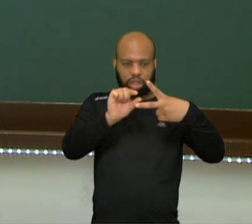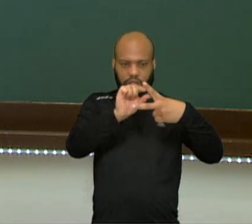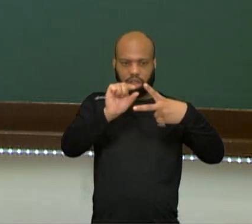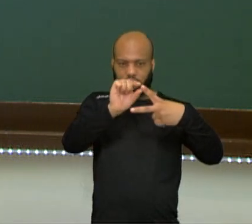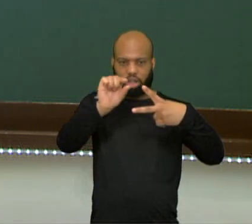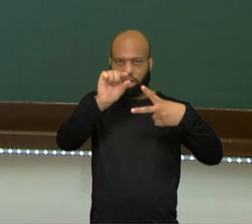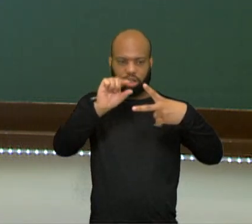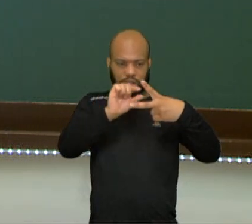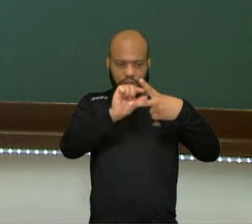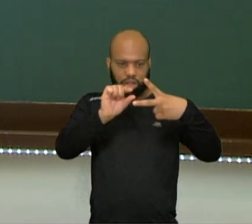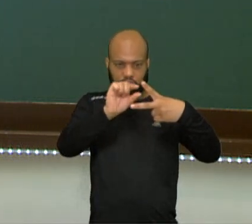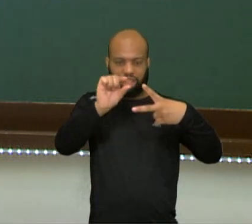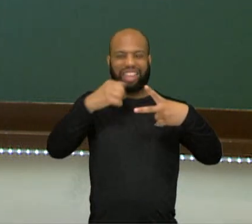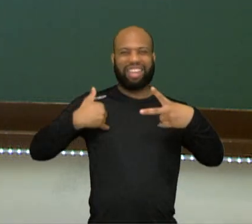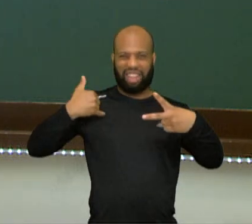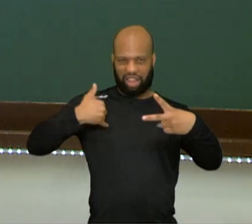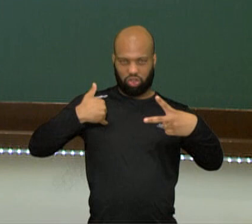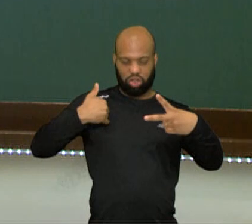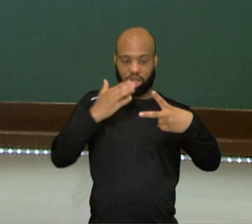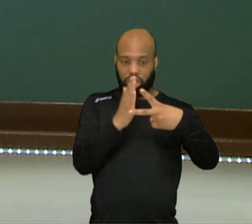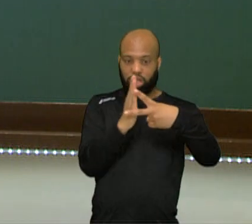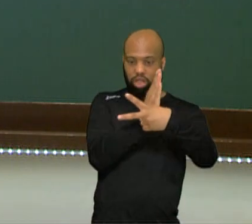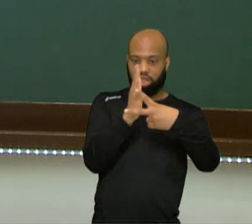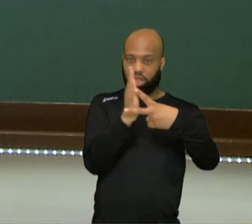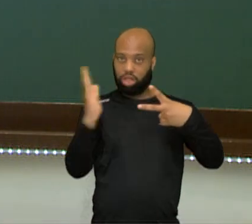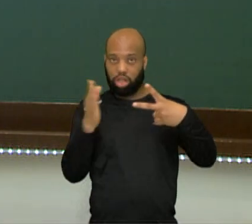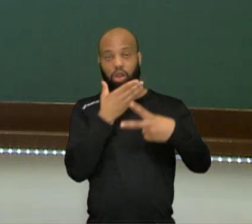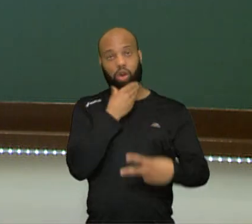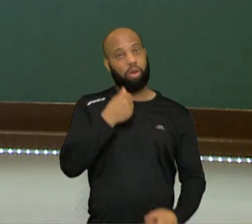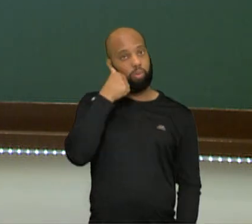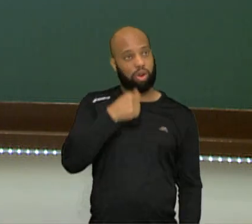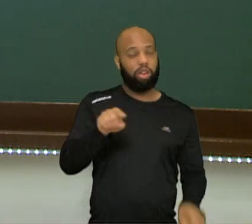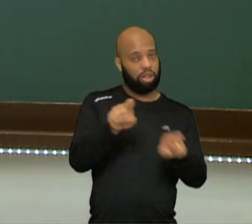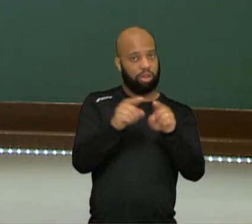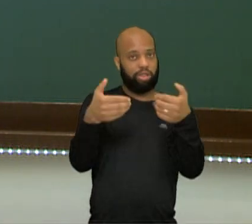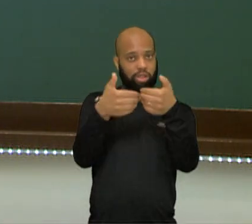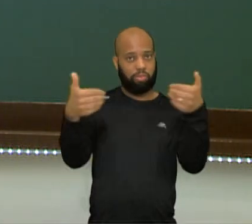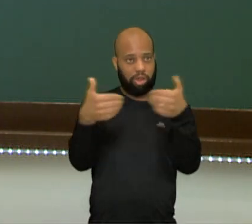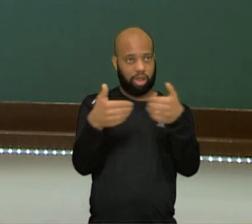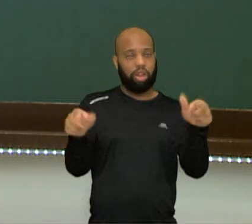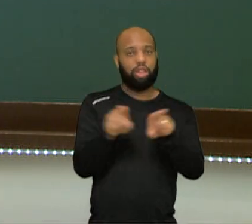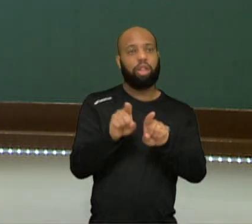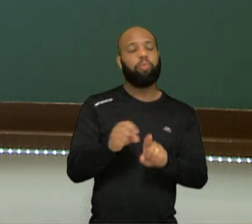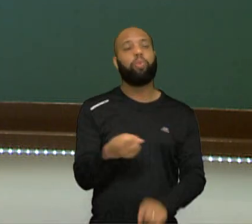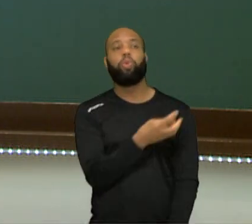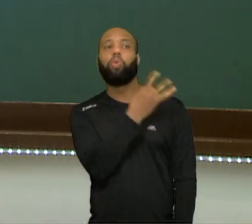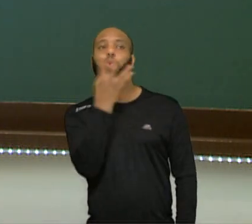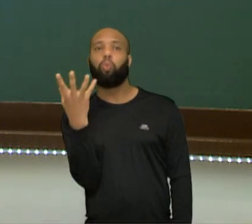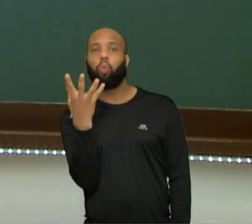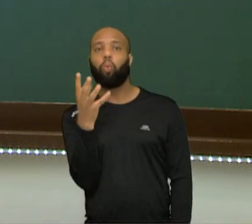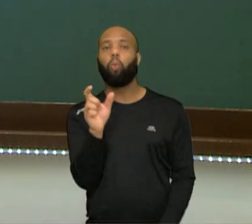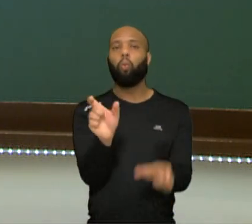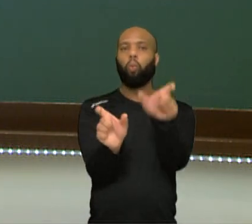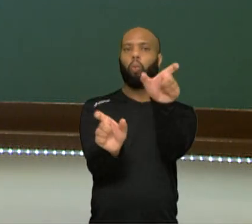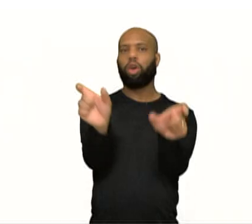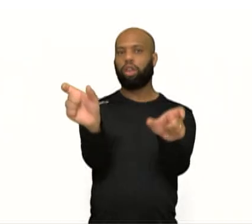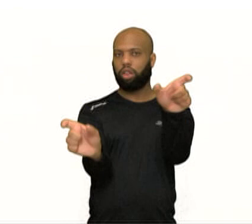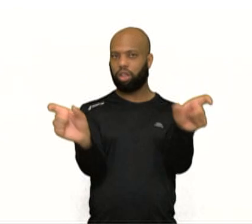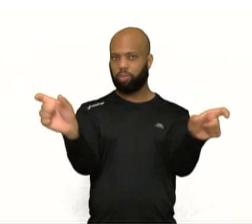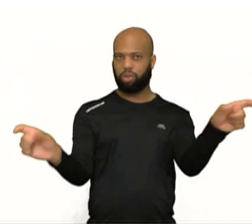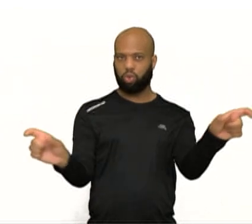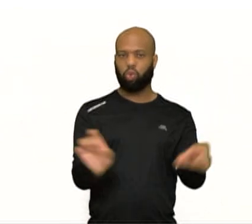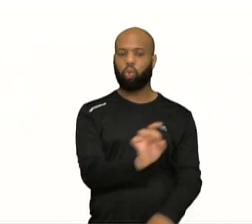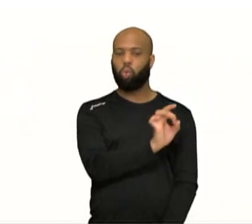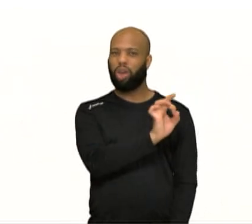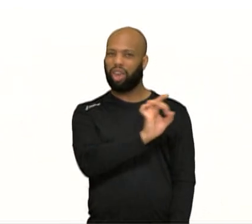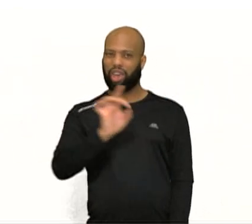idades, dividido em mulheres e homens, então essa divisão e quantidade de pessoas em cada